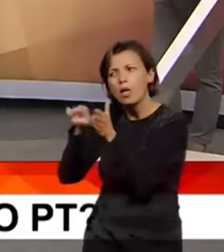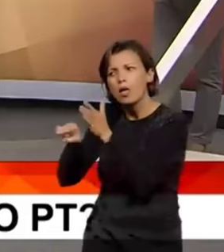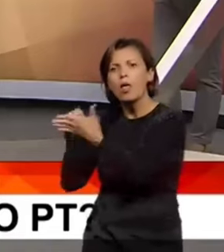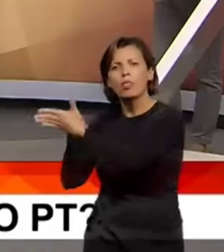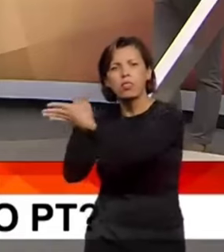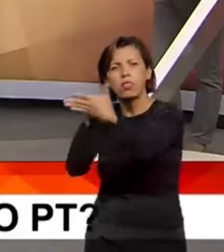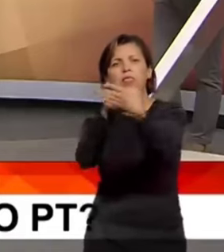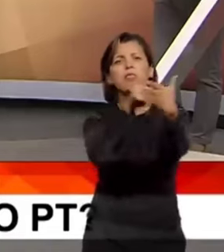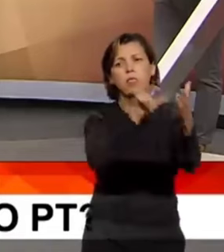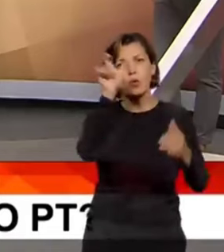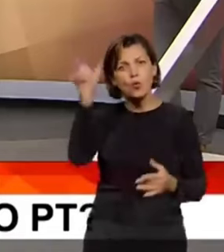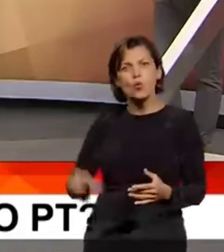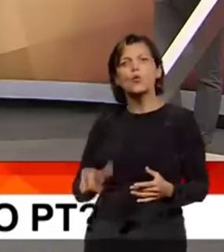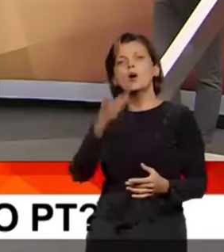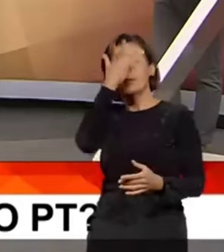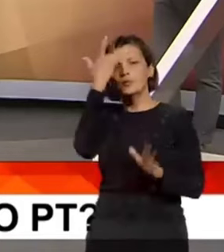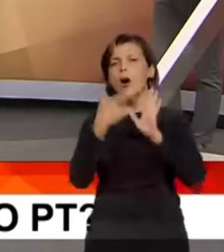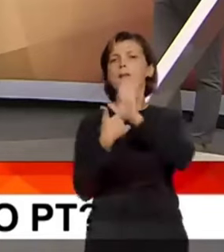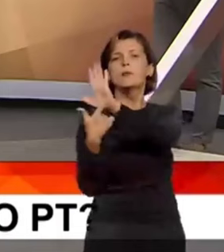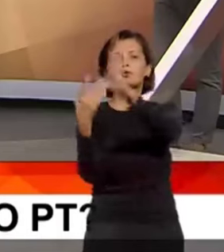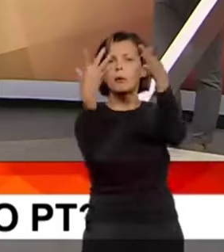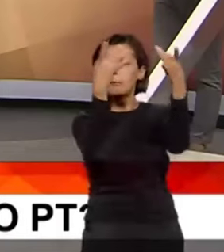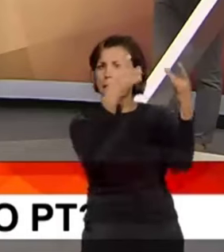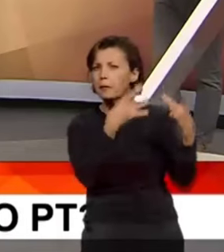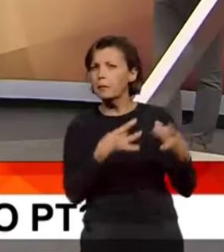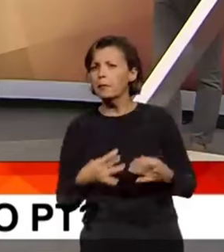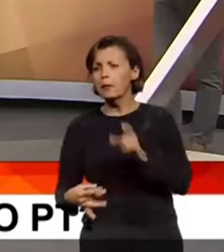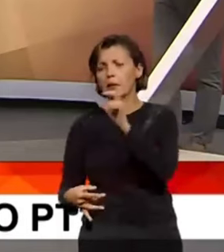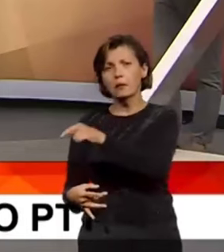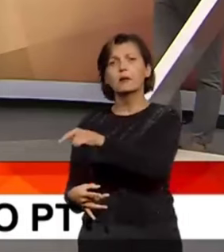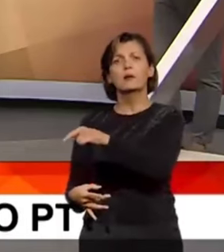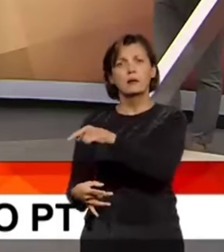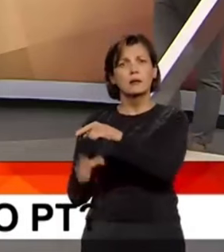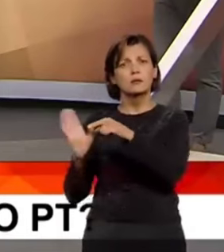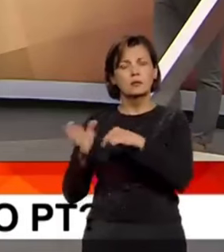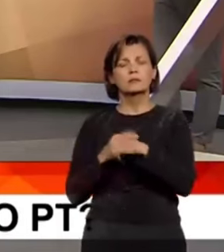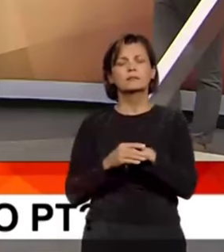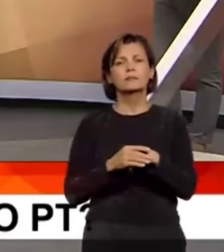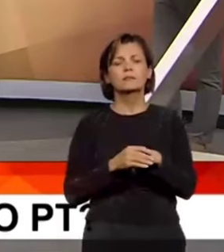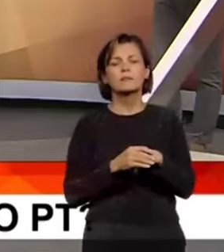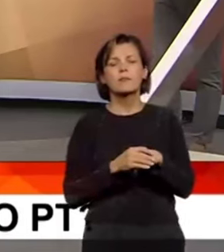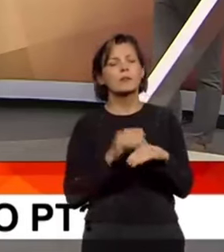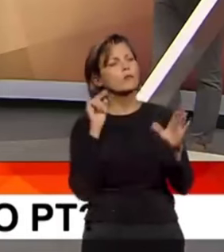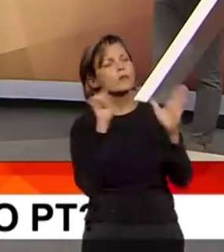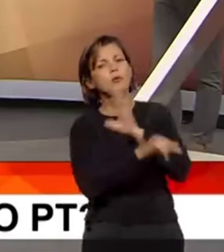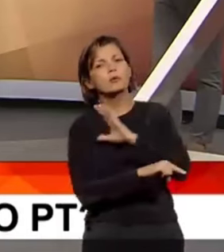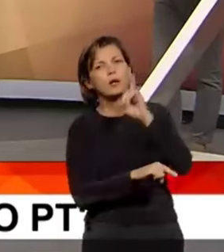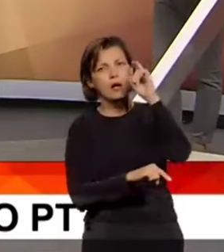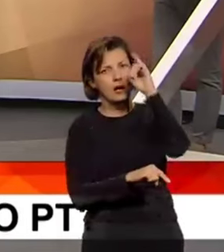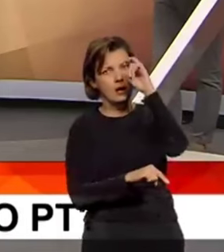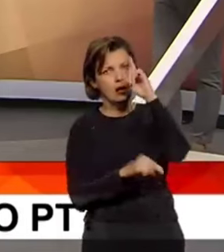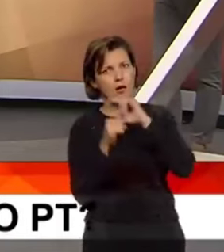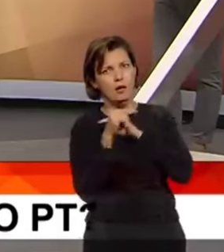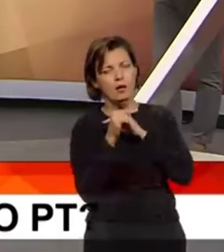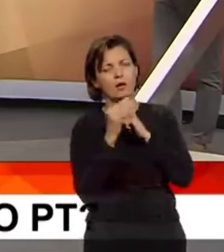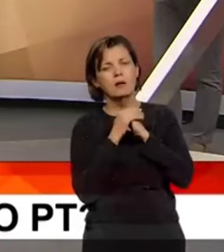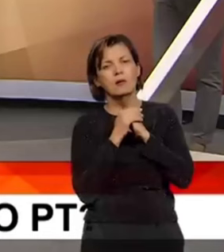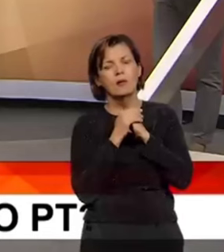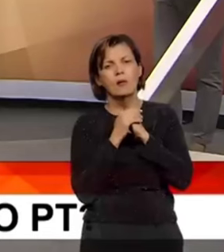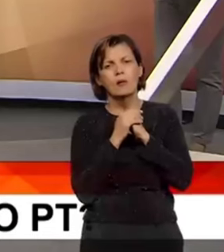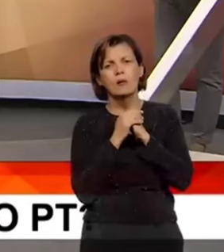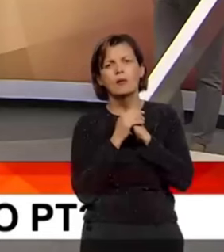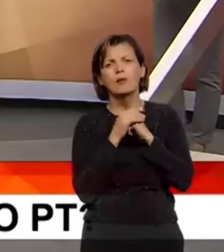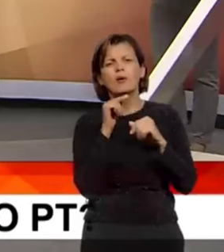não é uma ilação de que você frase com o Rafael mas eu quero até perguntar para o Pablo já tá no tempo dele Pablo é